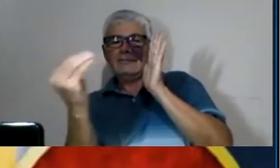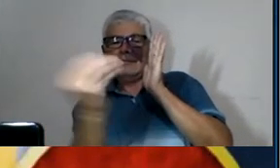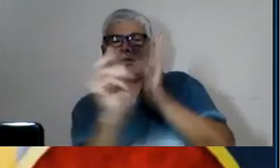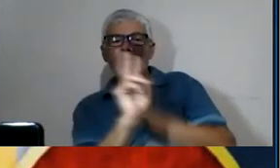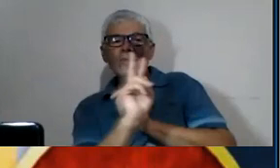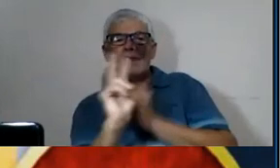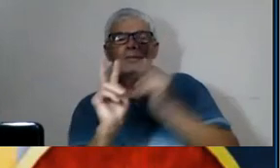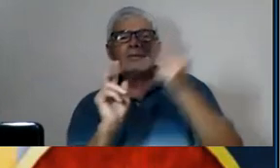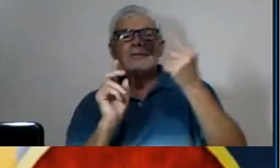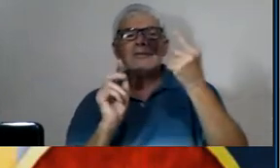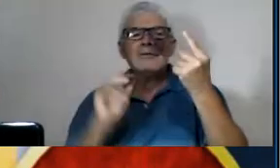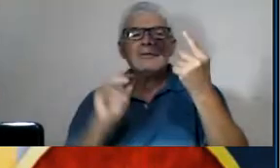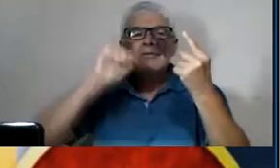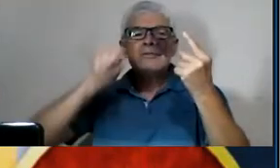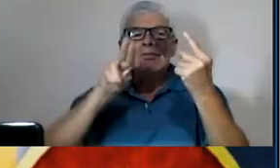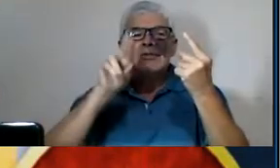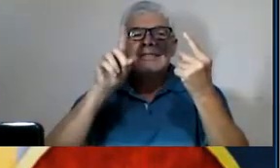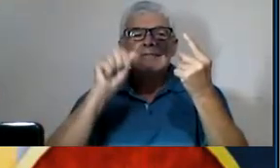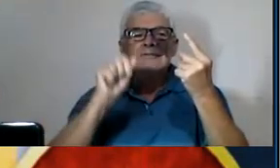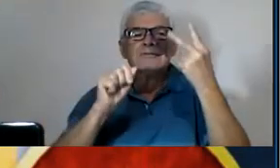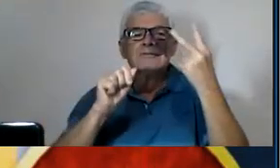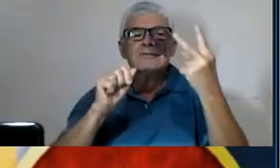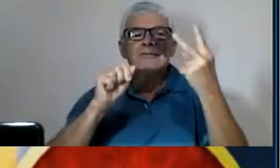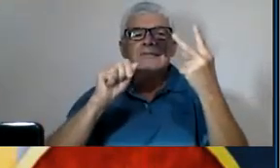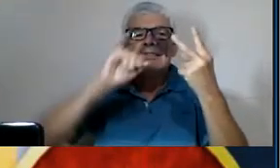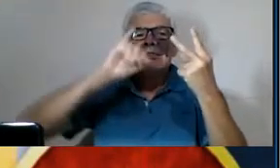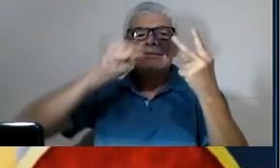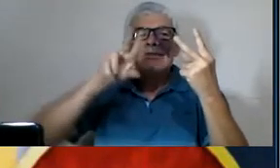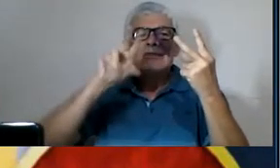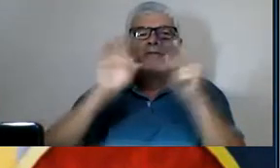A doida que pensou que era 9 horas.